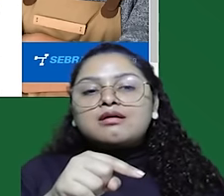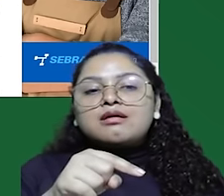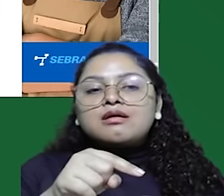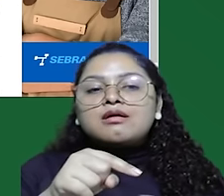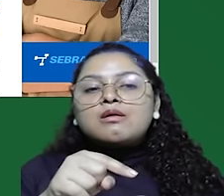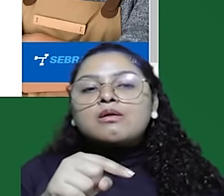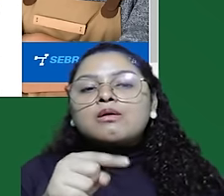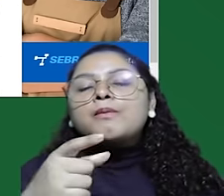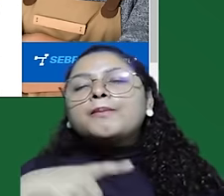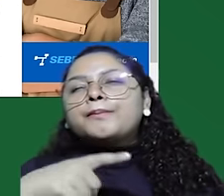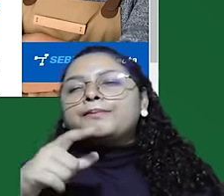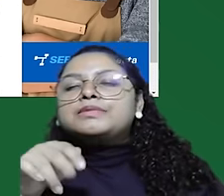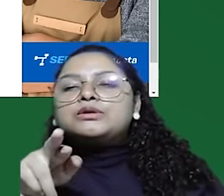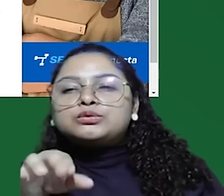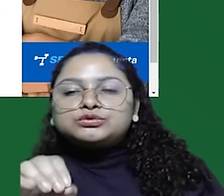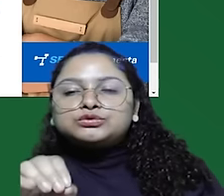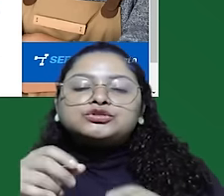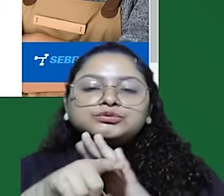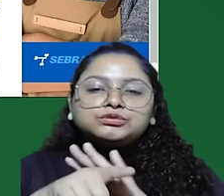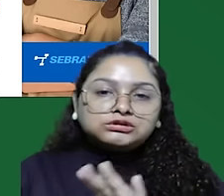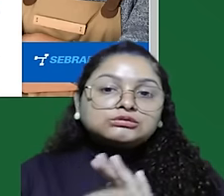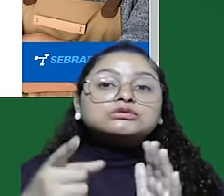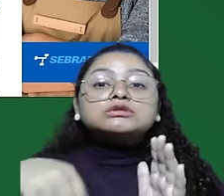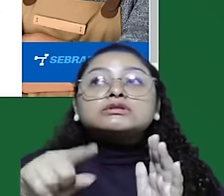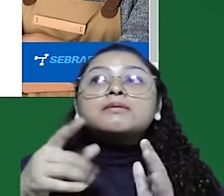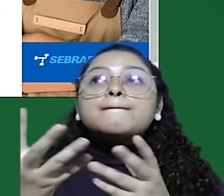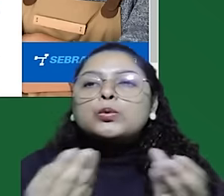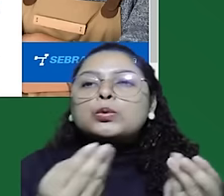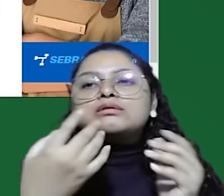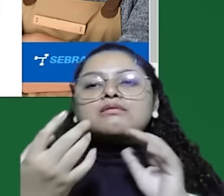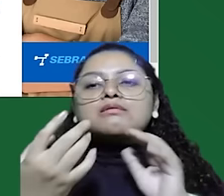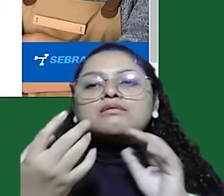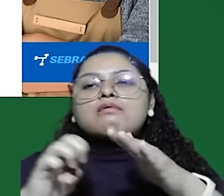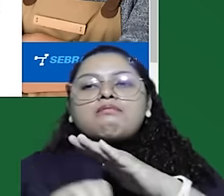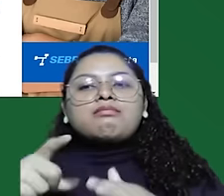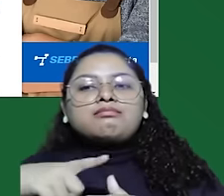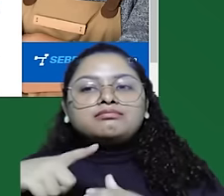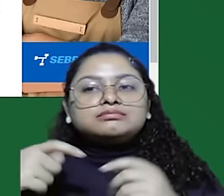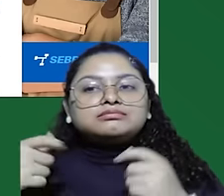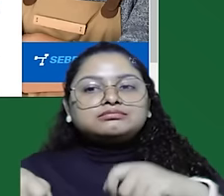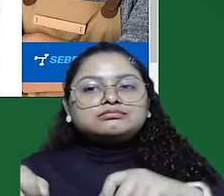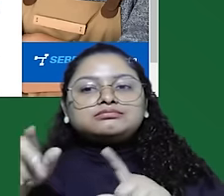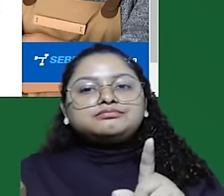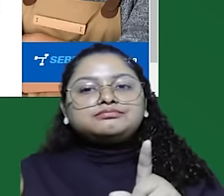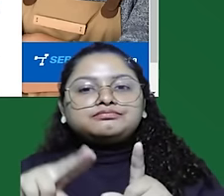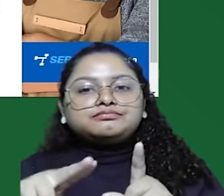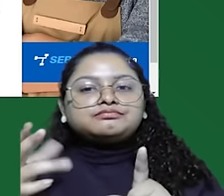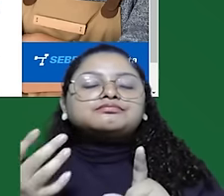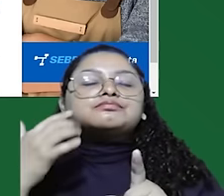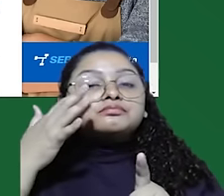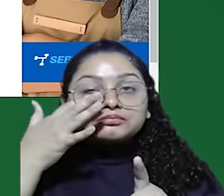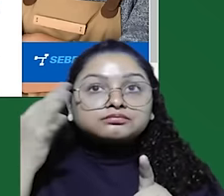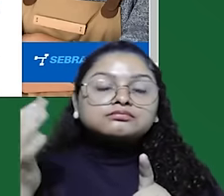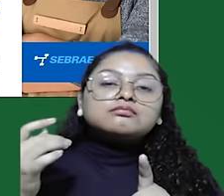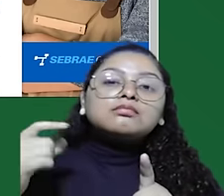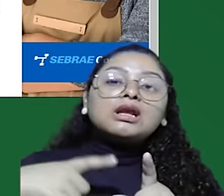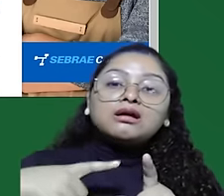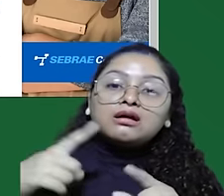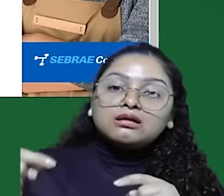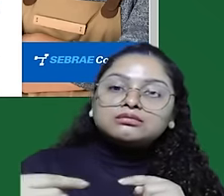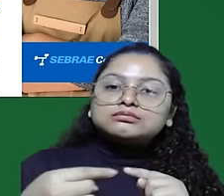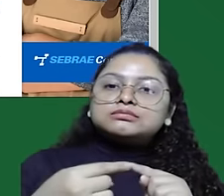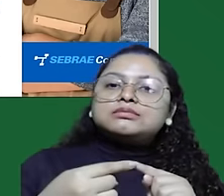regime periódico de apuração que muitas empresas eh tem que fazer uso das situações tributárias condizentes